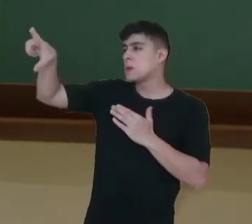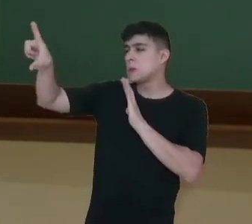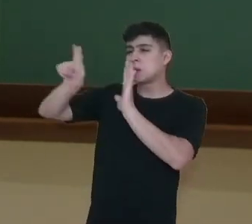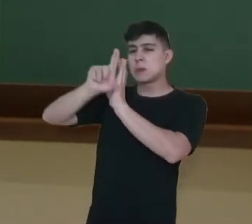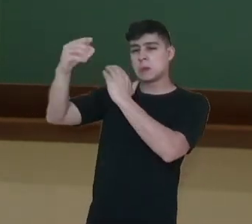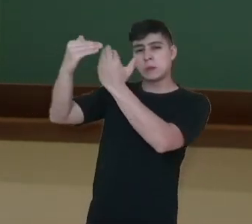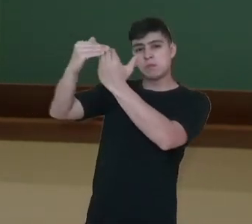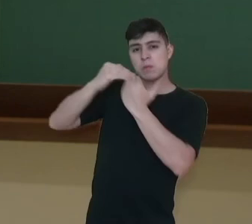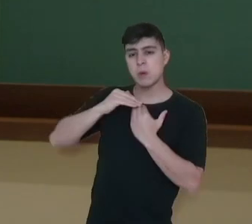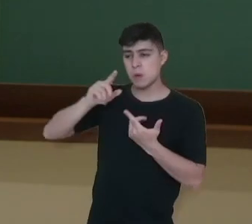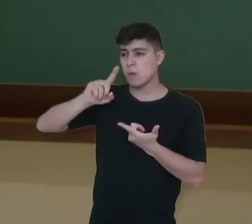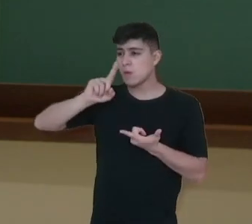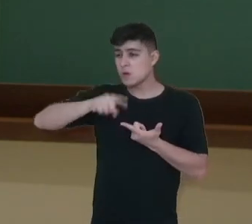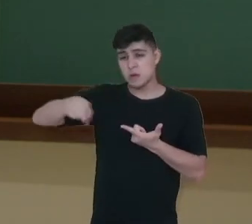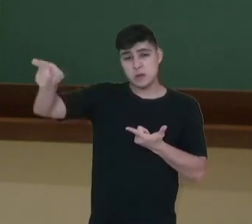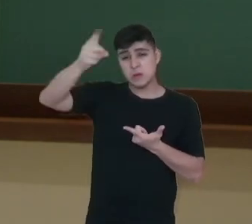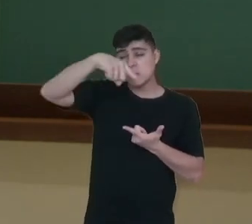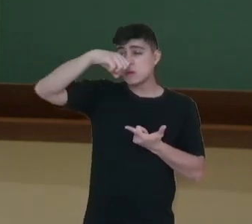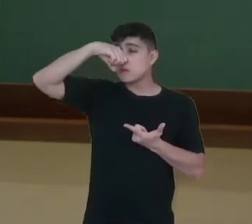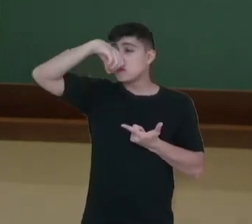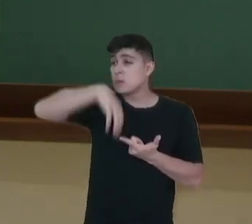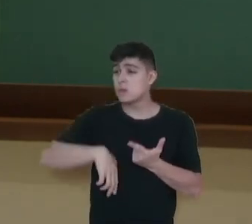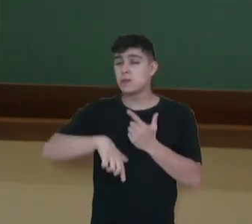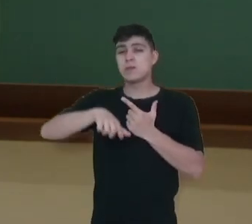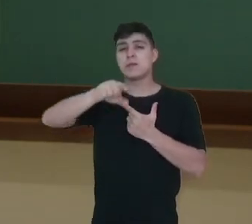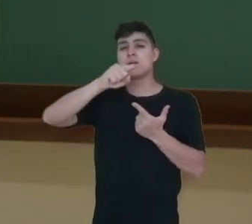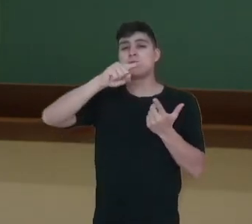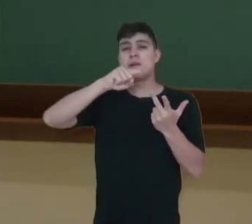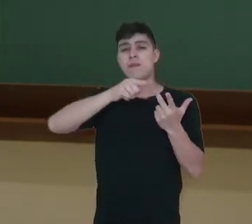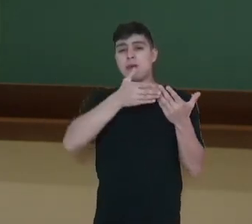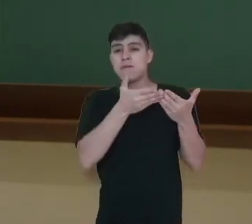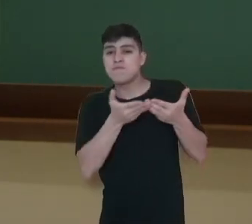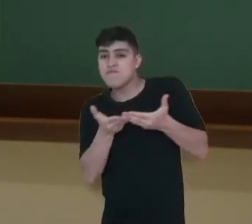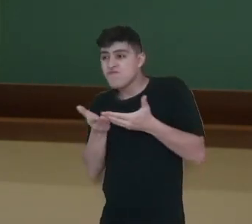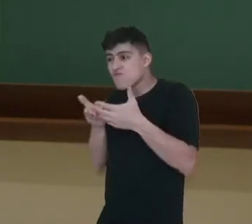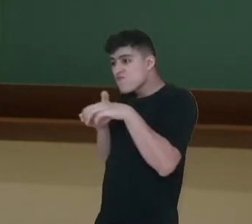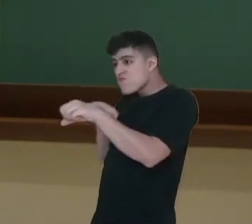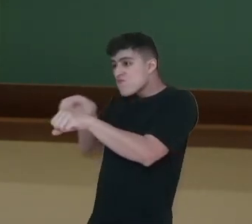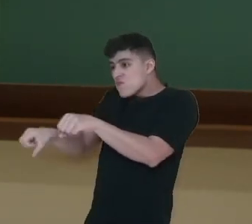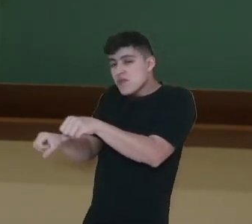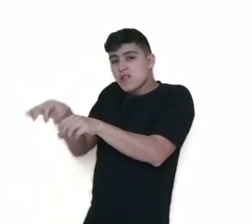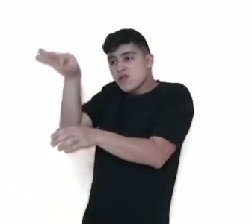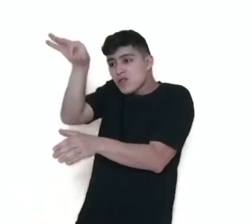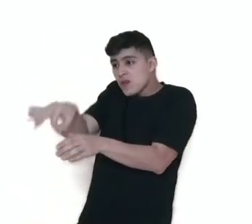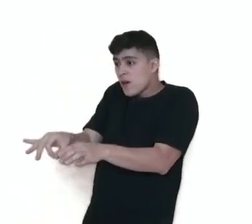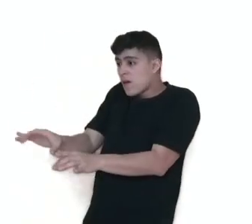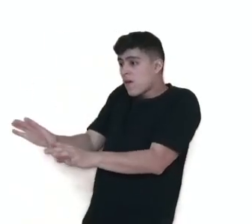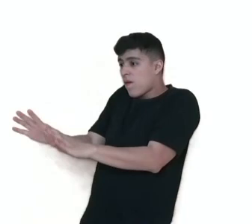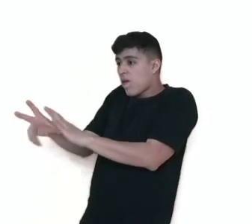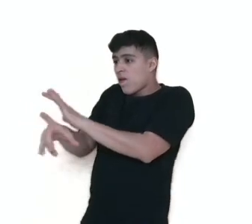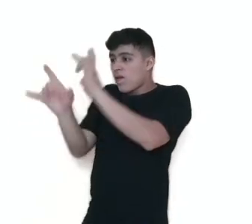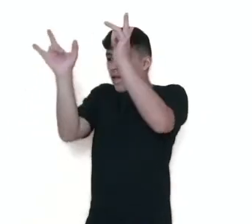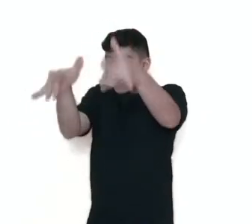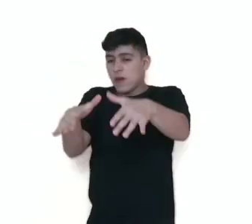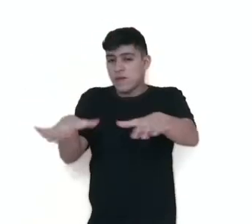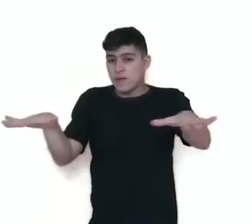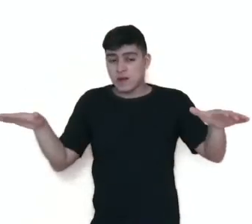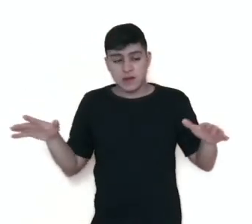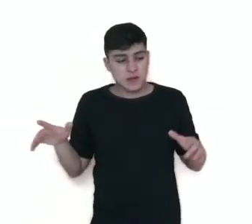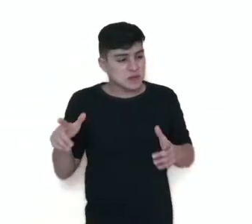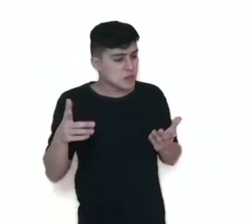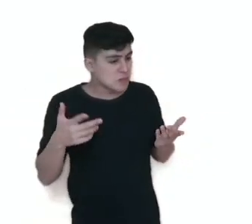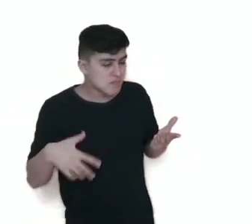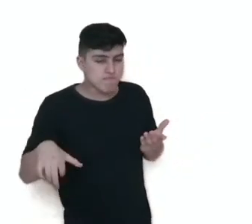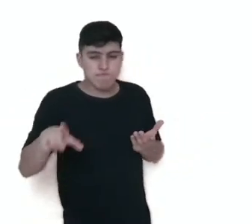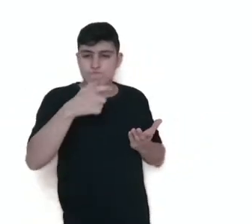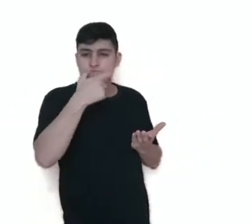desde a revolta, né, do chá, né? E a insatisfação dos colonos com as leis de taxações